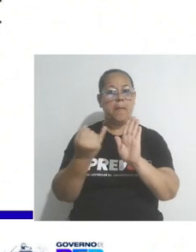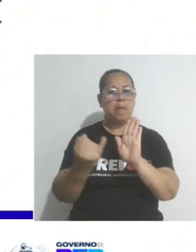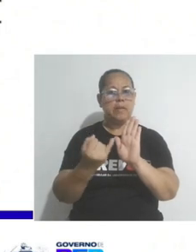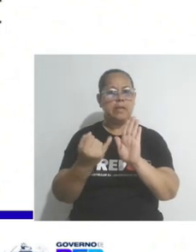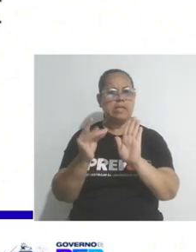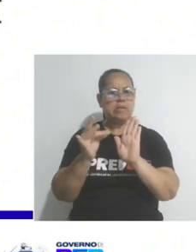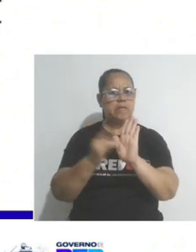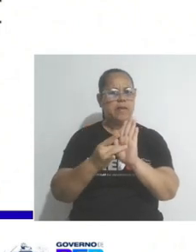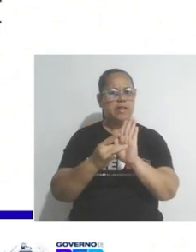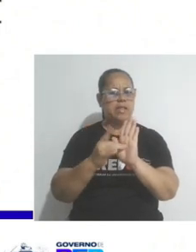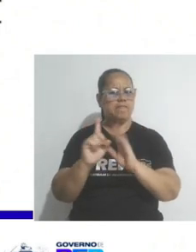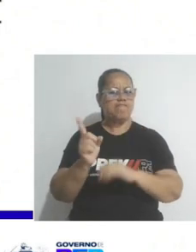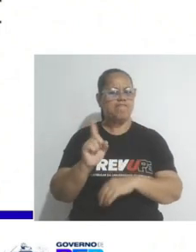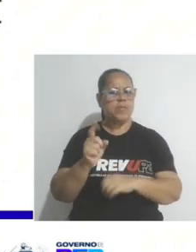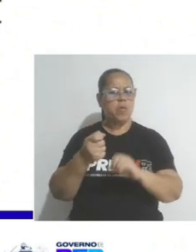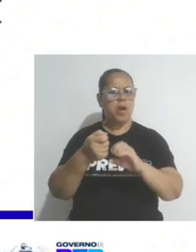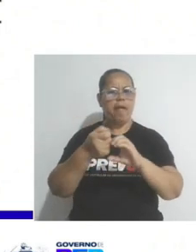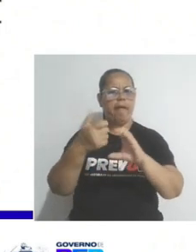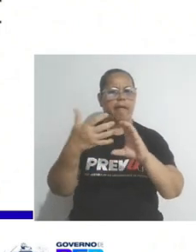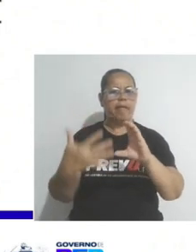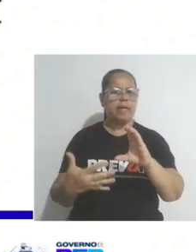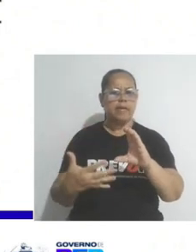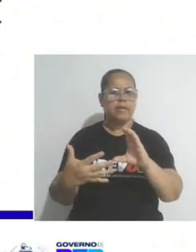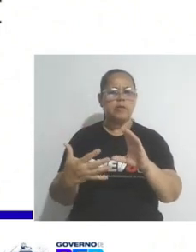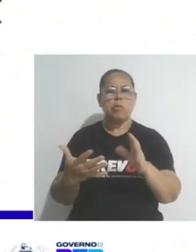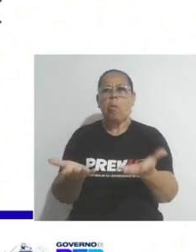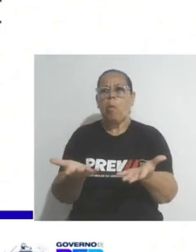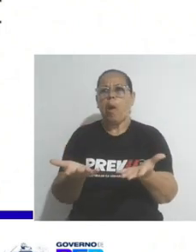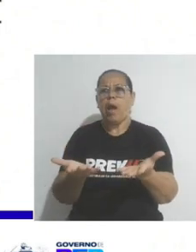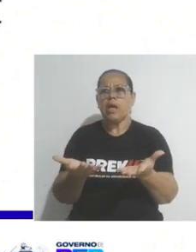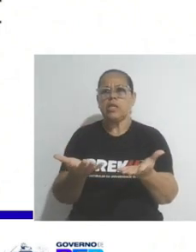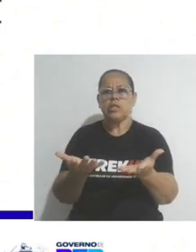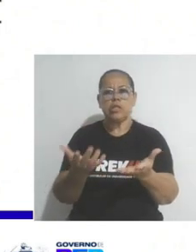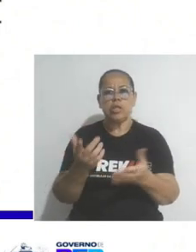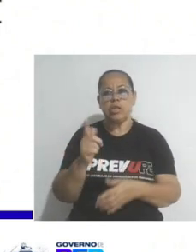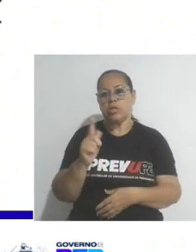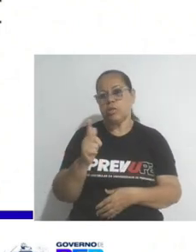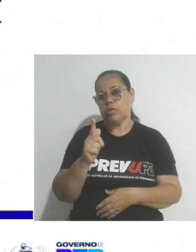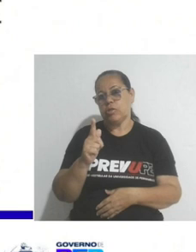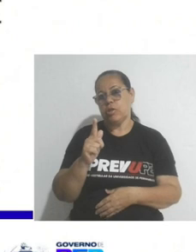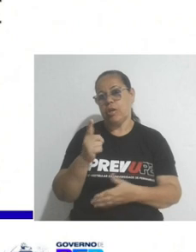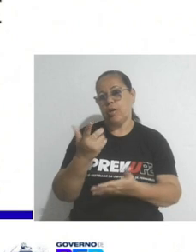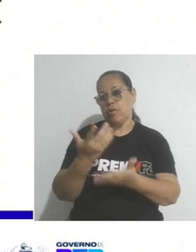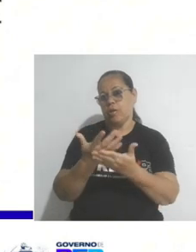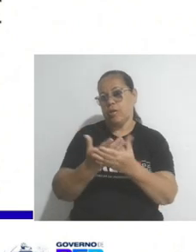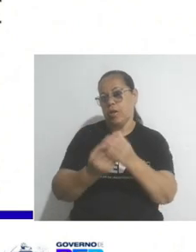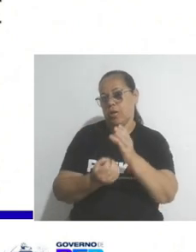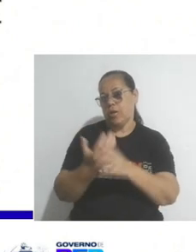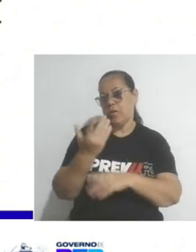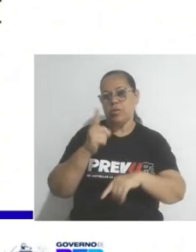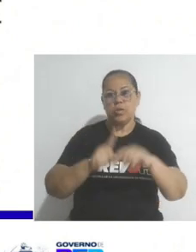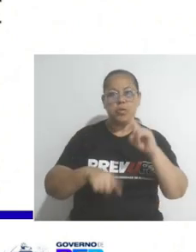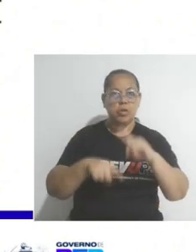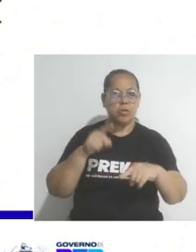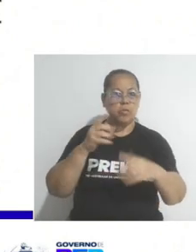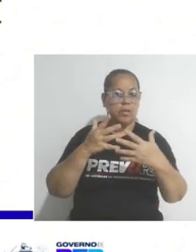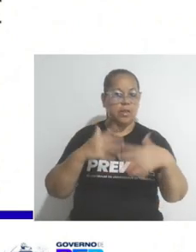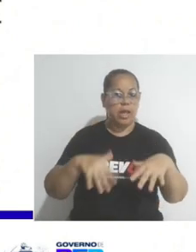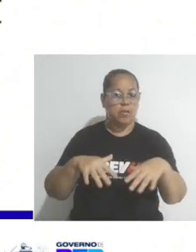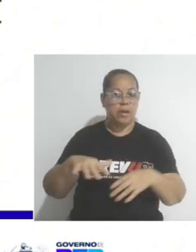na realidade quais são as características geoecológicas e os recursos naturais de uma certa área